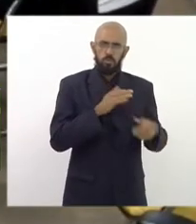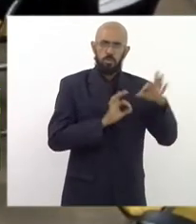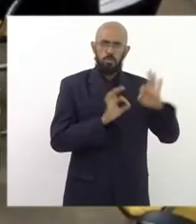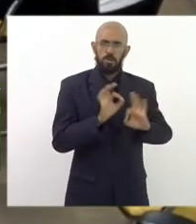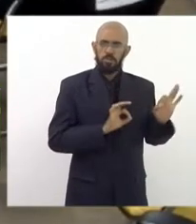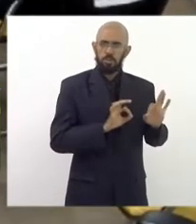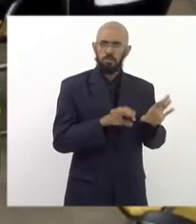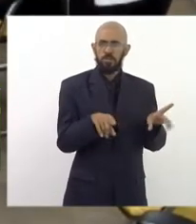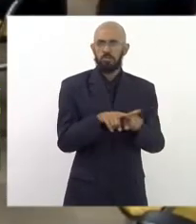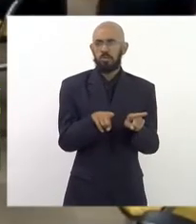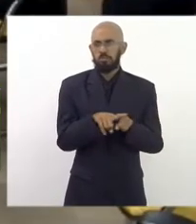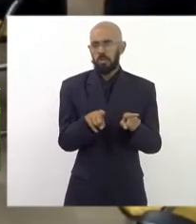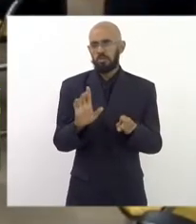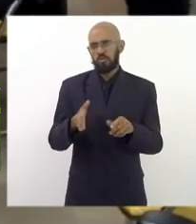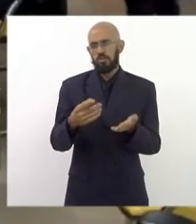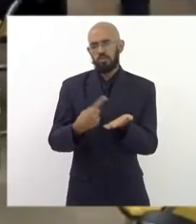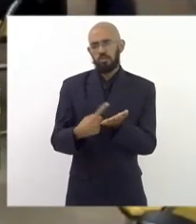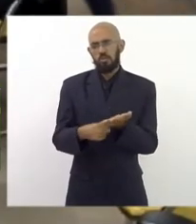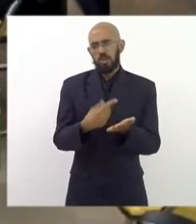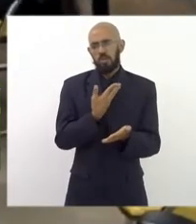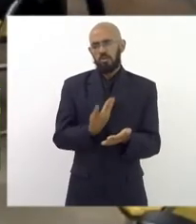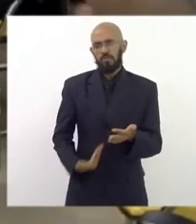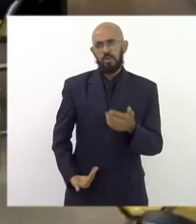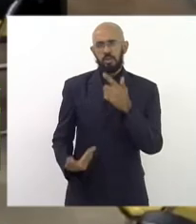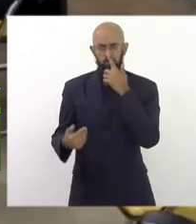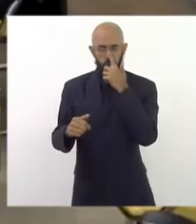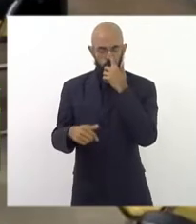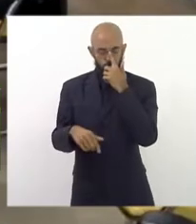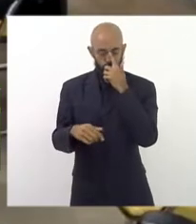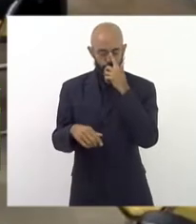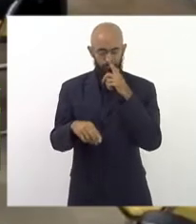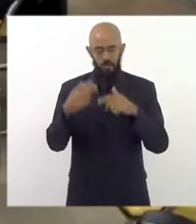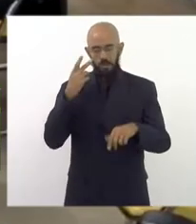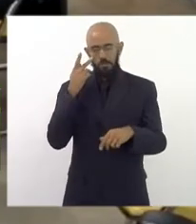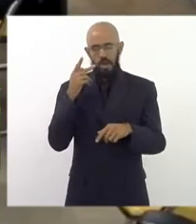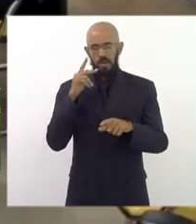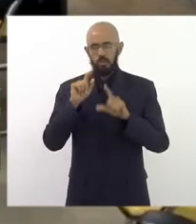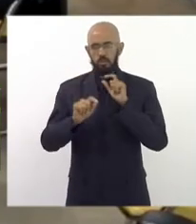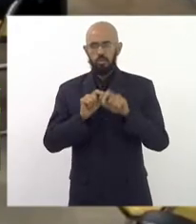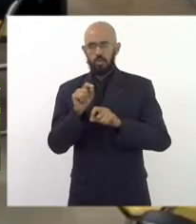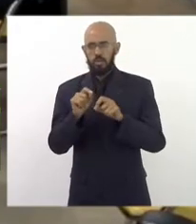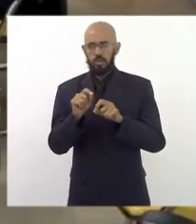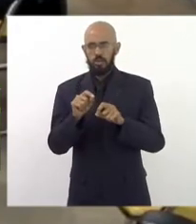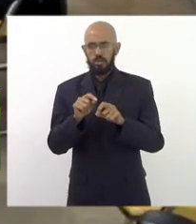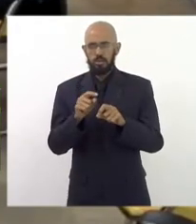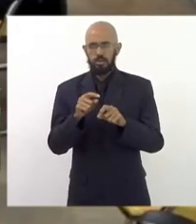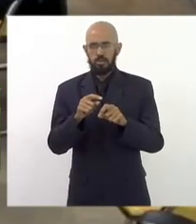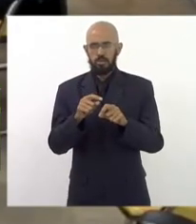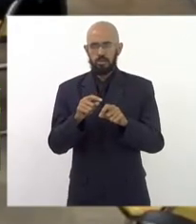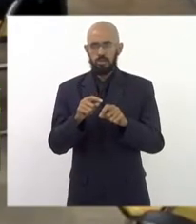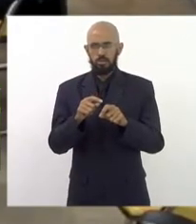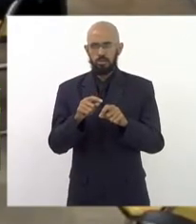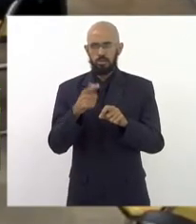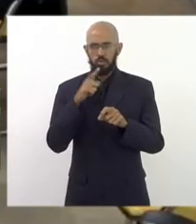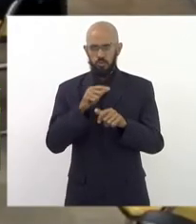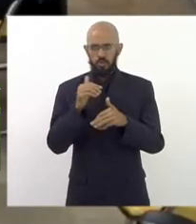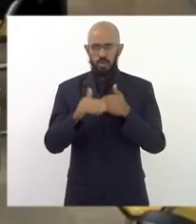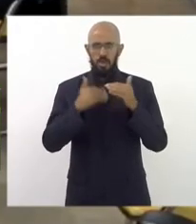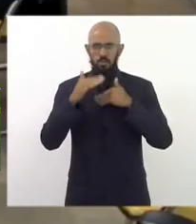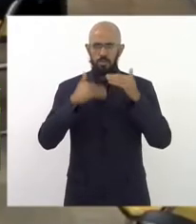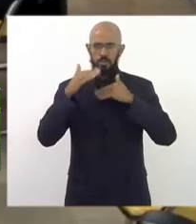eu tinha combinado já com o governador, para que a gente possa, enfim, avançar